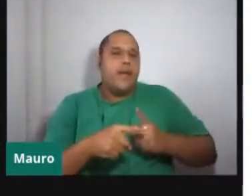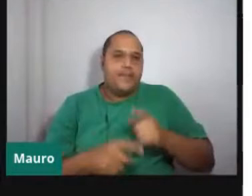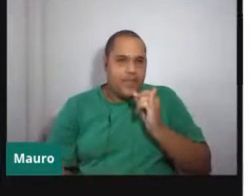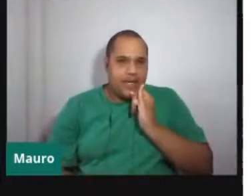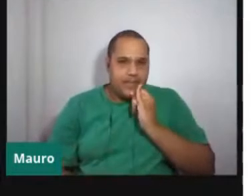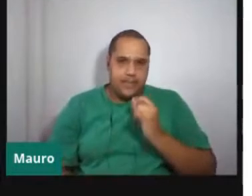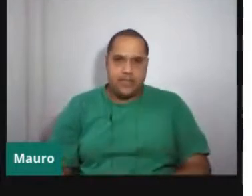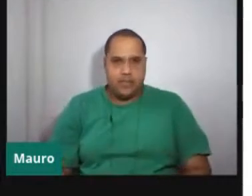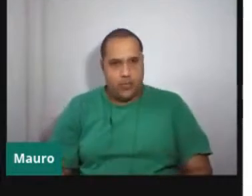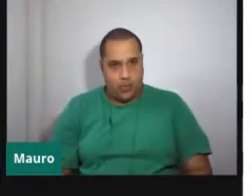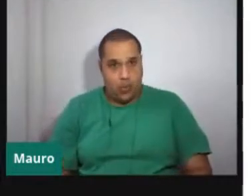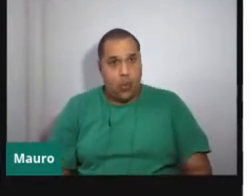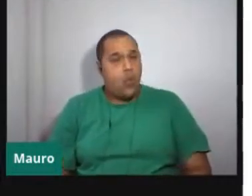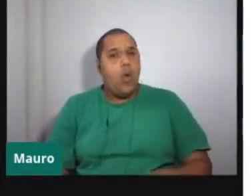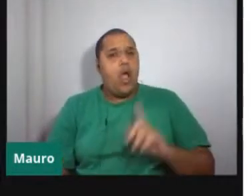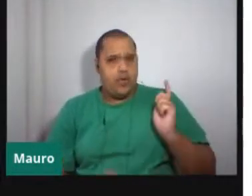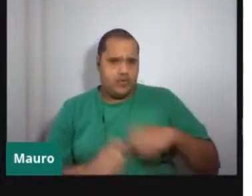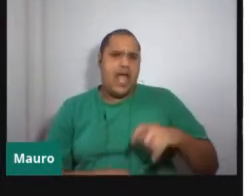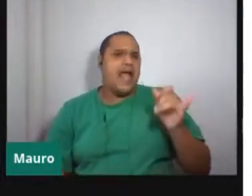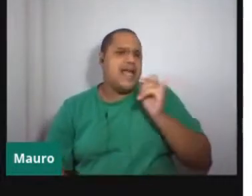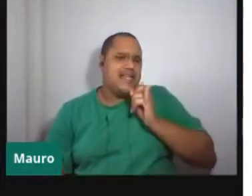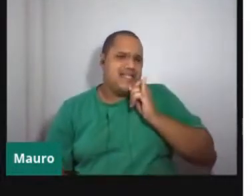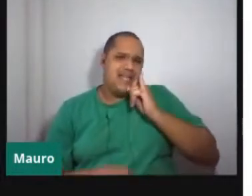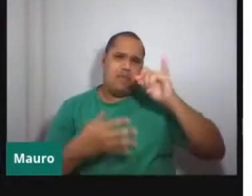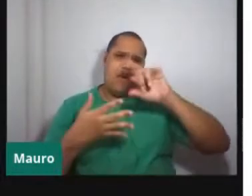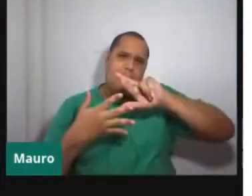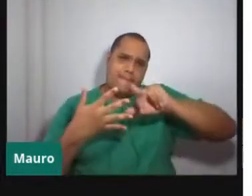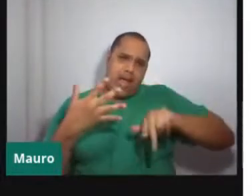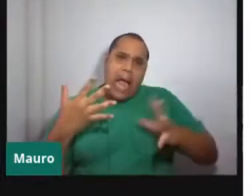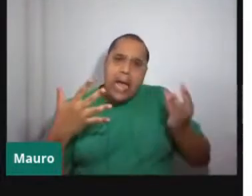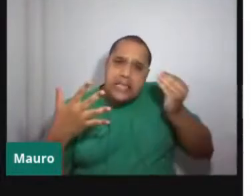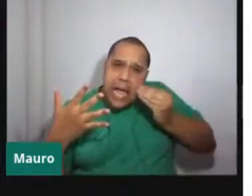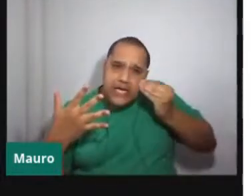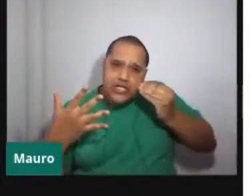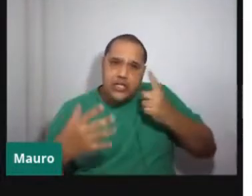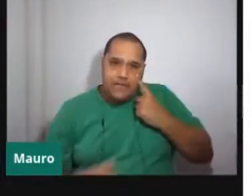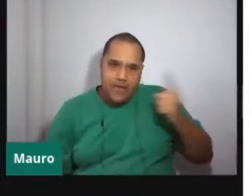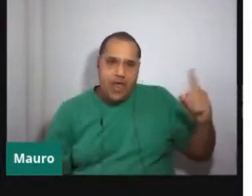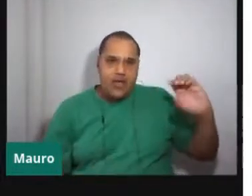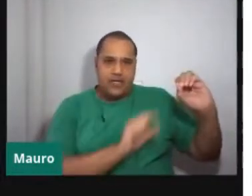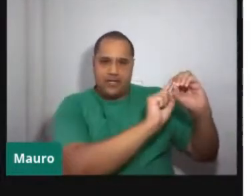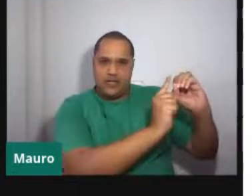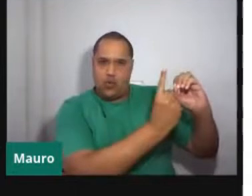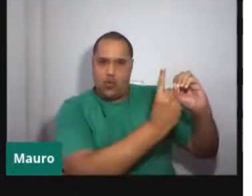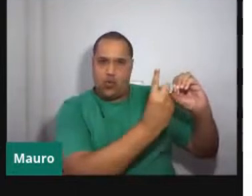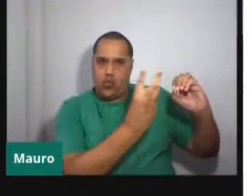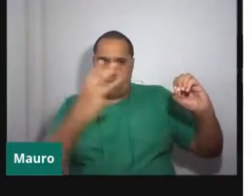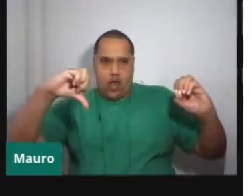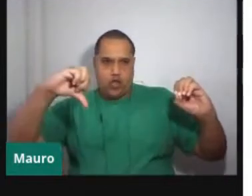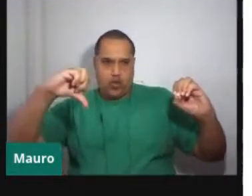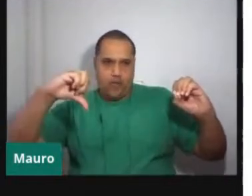forneço para o algoritmo uma série de exemplos de treino. Então, vejam aqui, 0, 1 até 9, né? Com